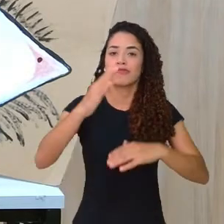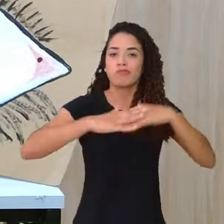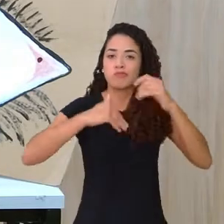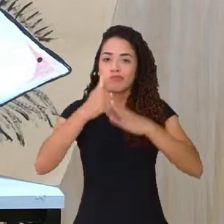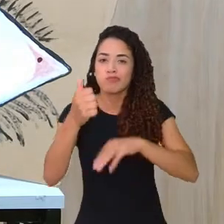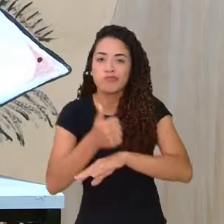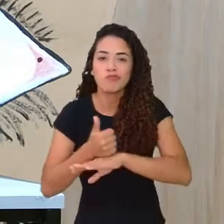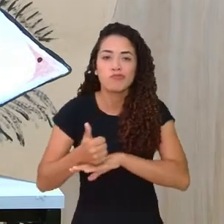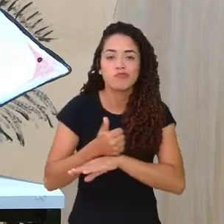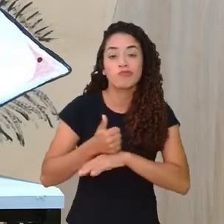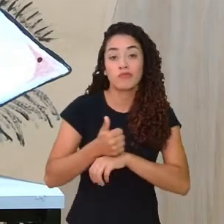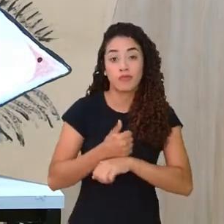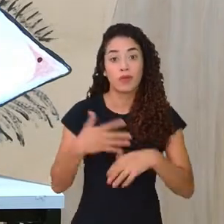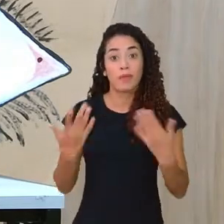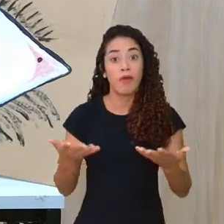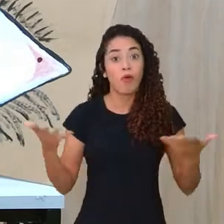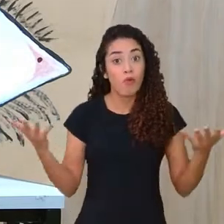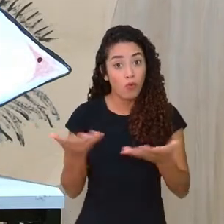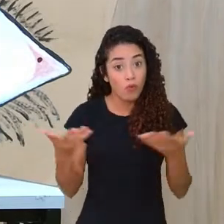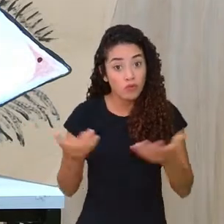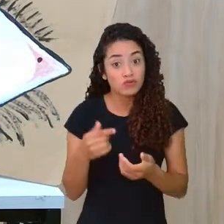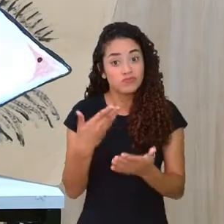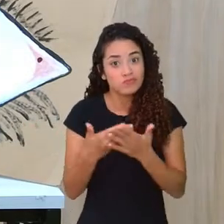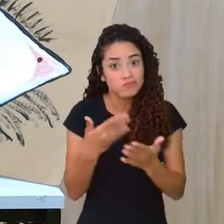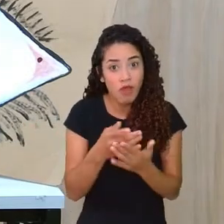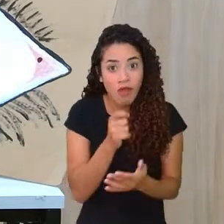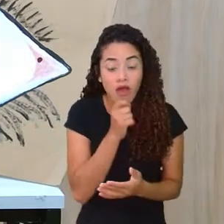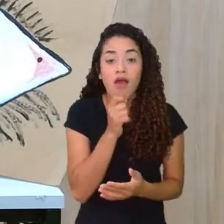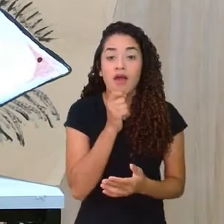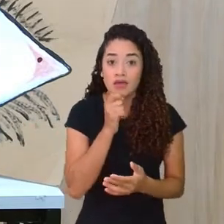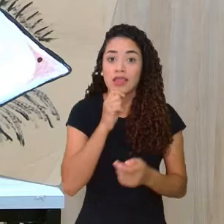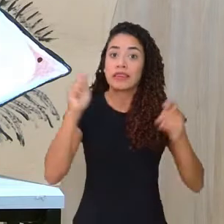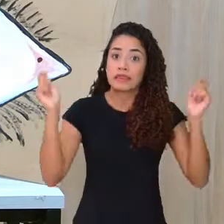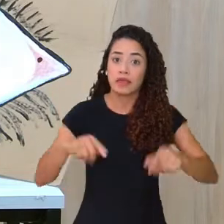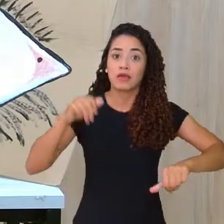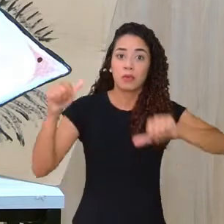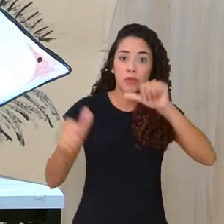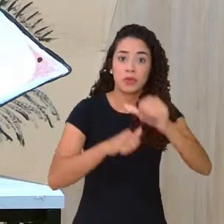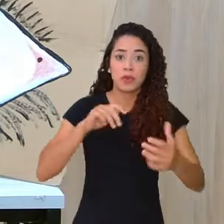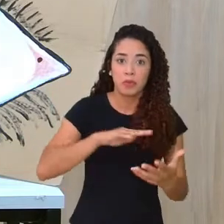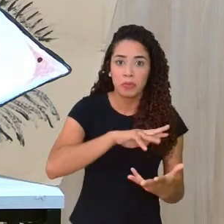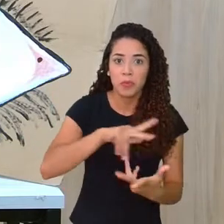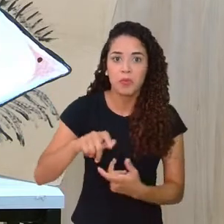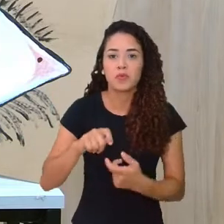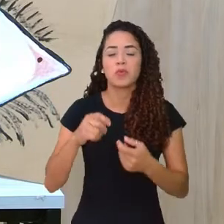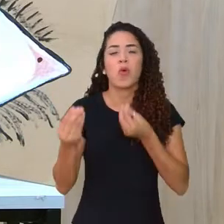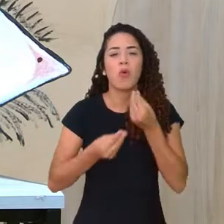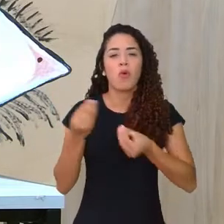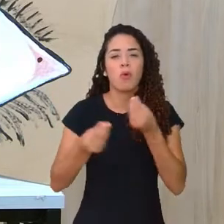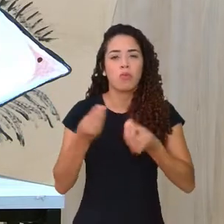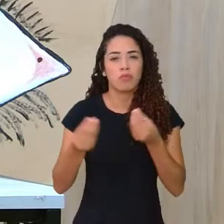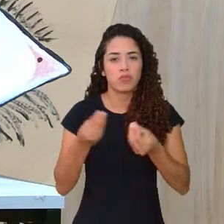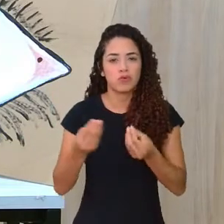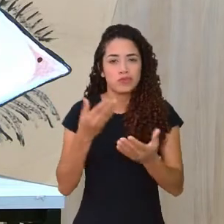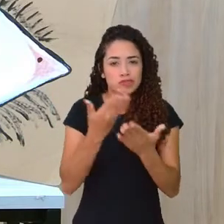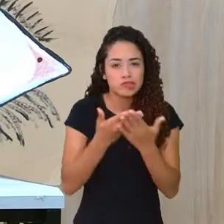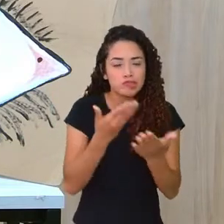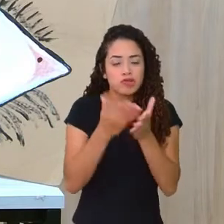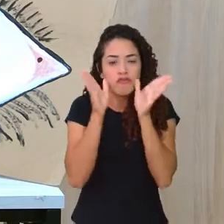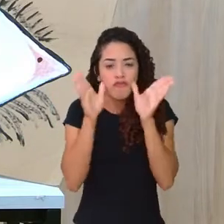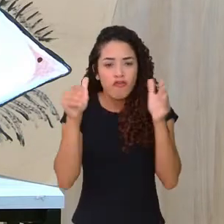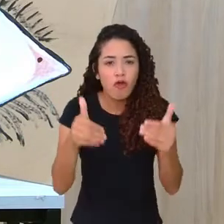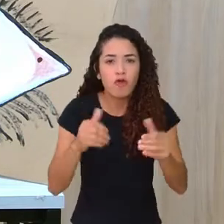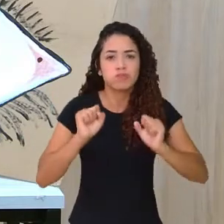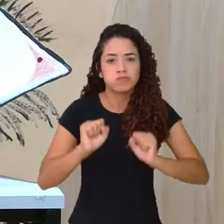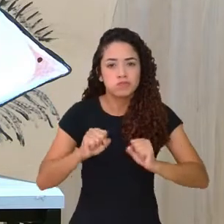ajudar. Mas hoje, enquanto estudante, vocês podem colaborar nessa mudança, levando a sério o estudo, levando a sério a dar